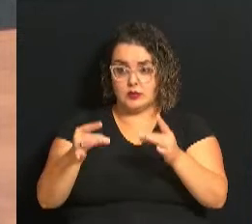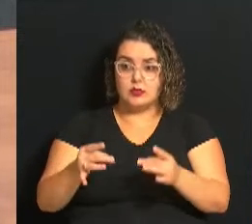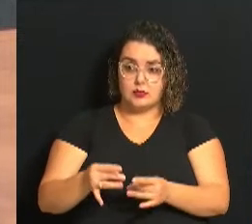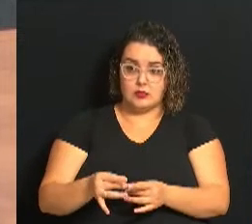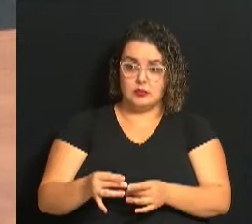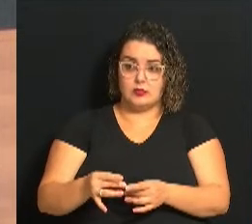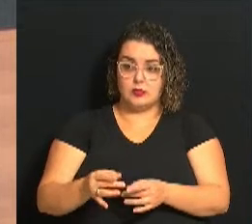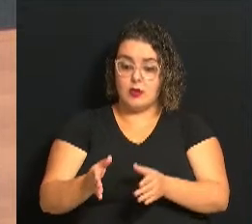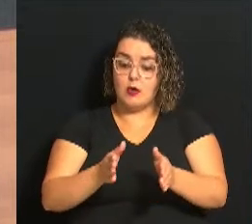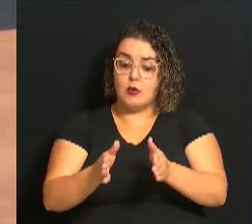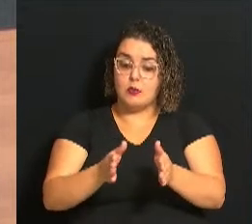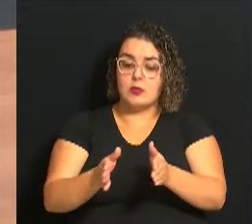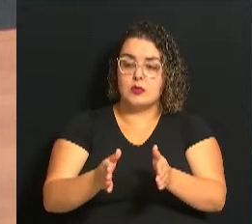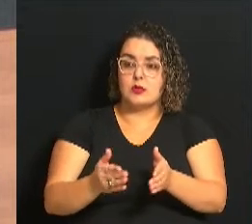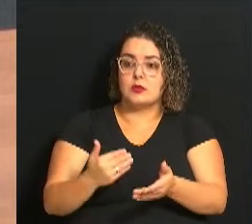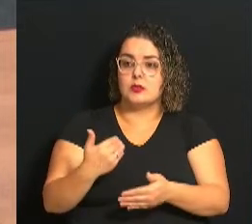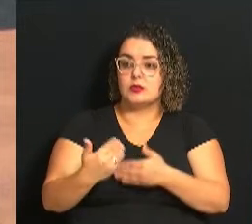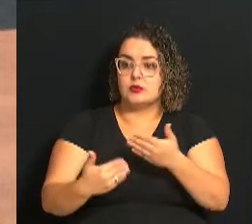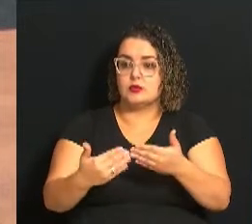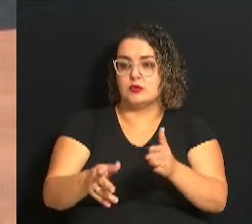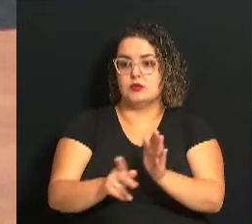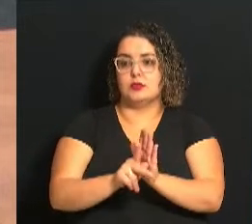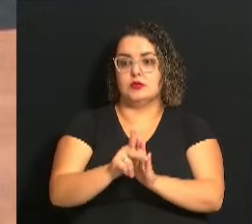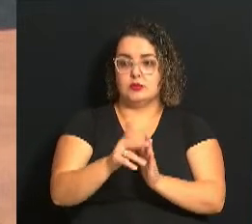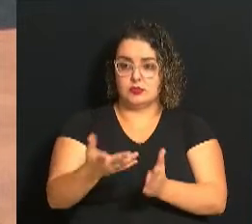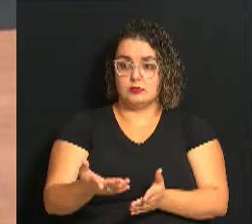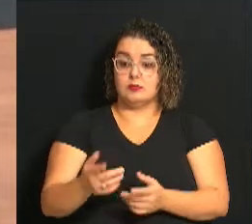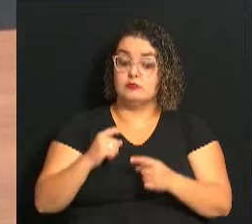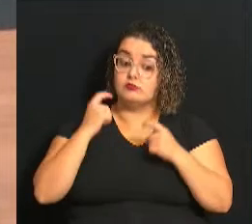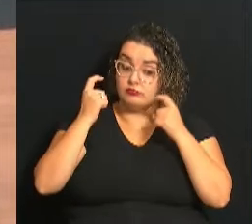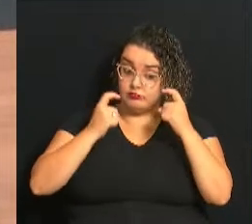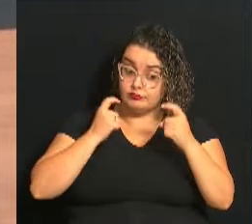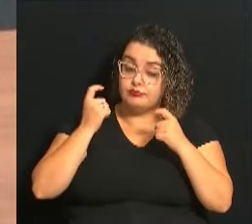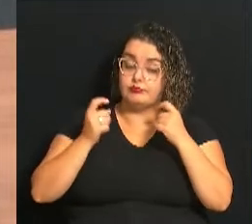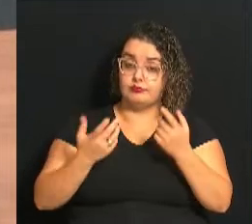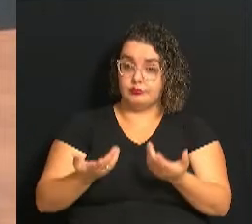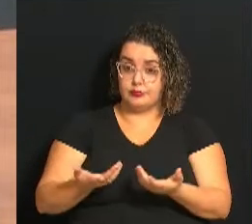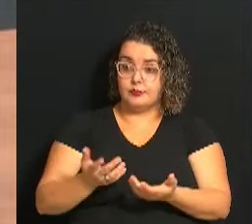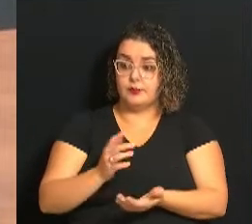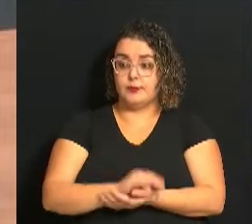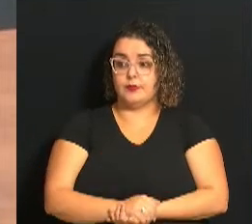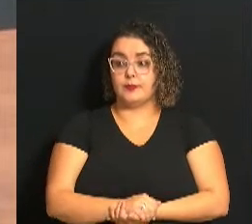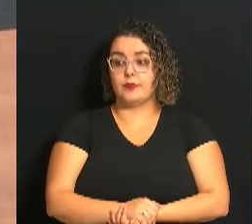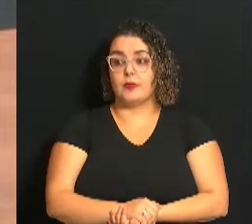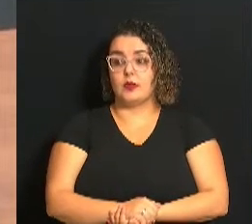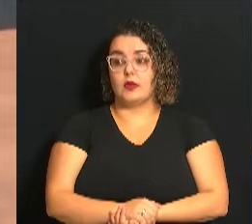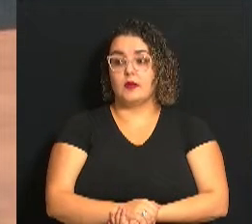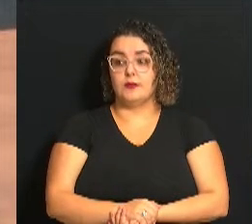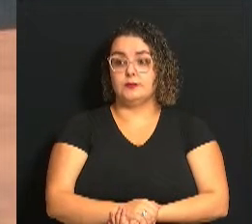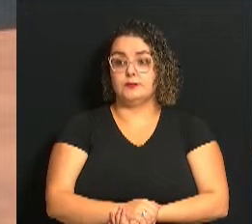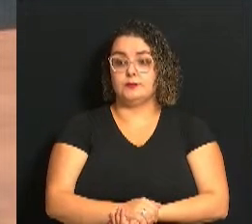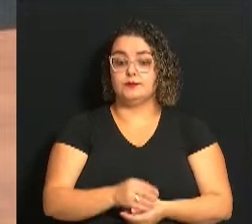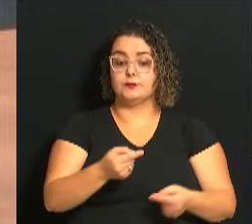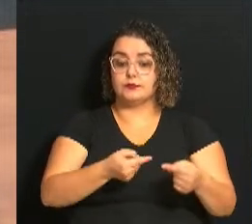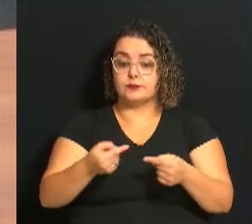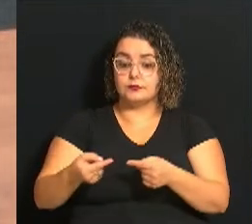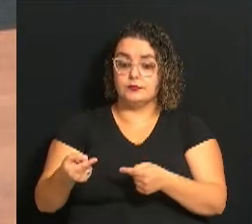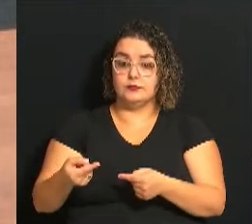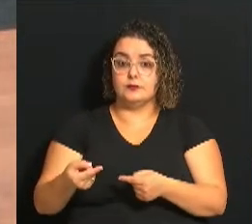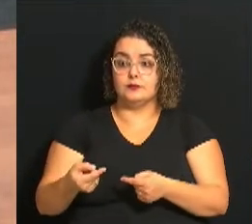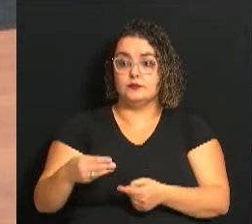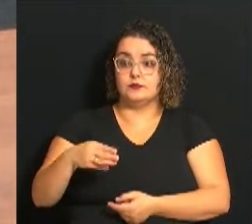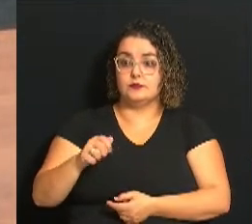está esse projeto, mas é uma situação preocupante. E nessa discussão do plano de manejo pode